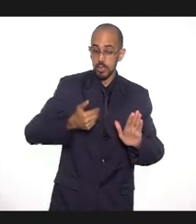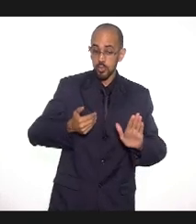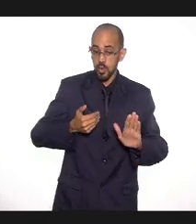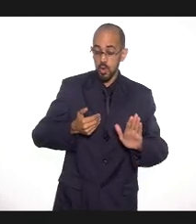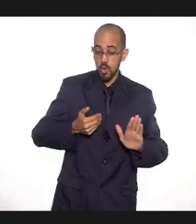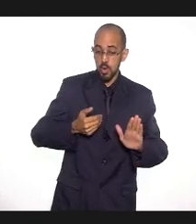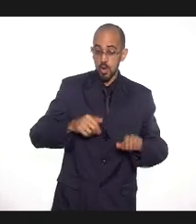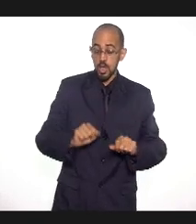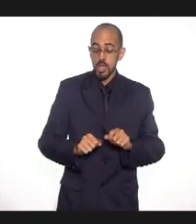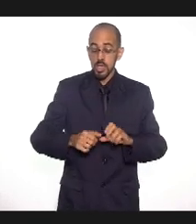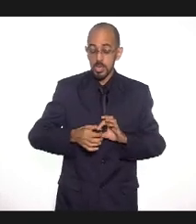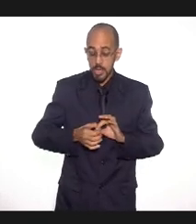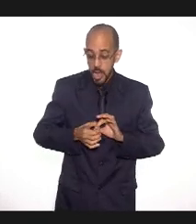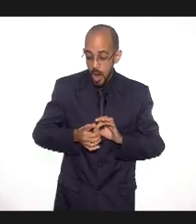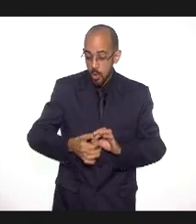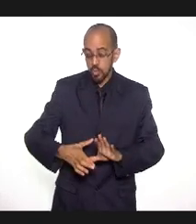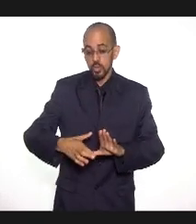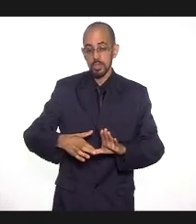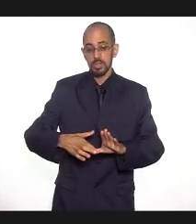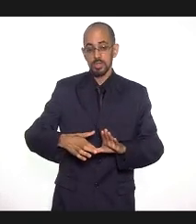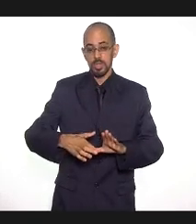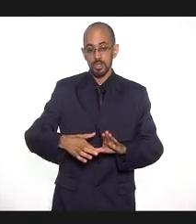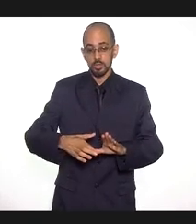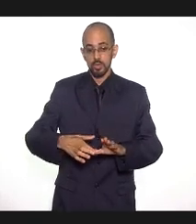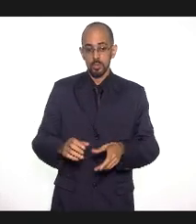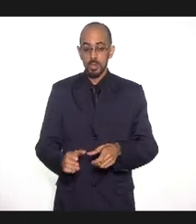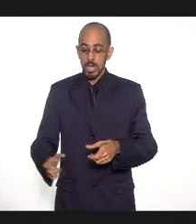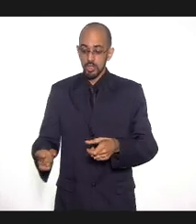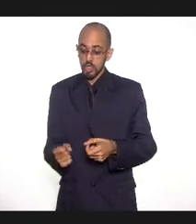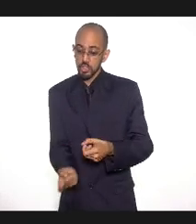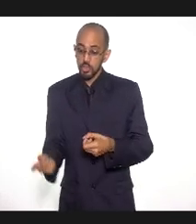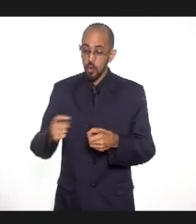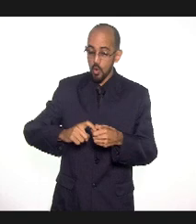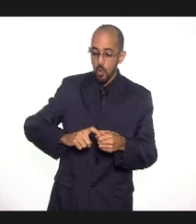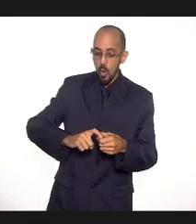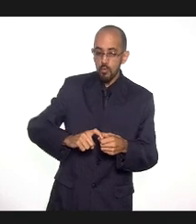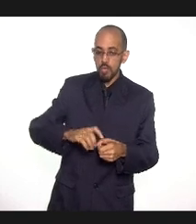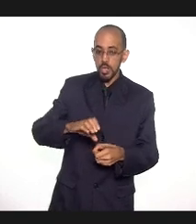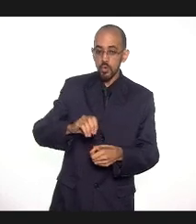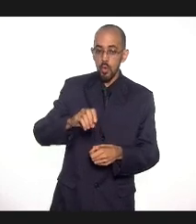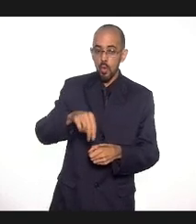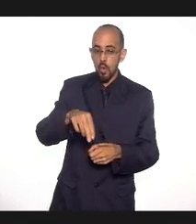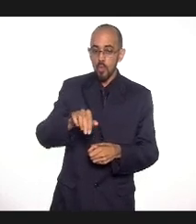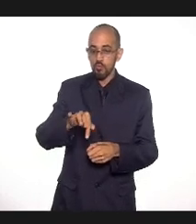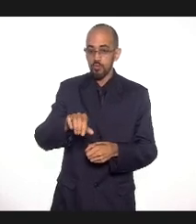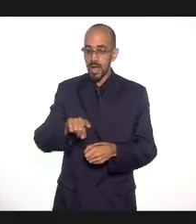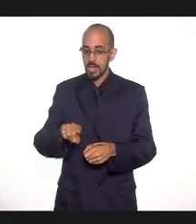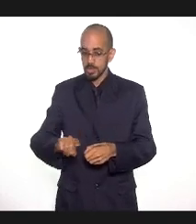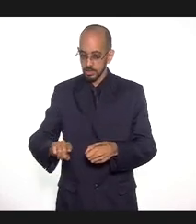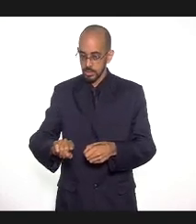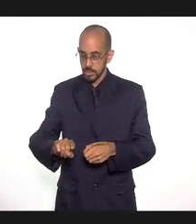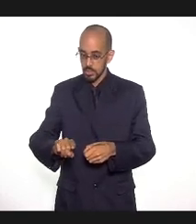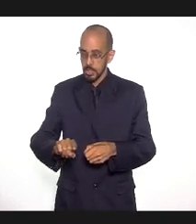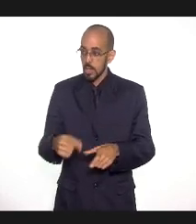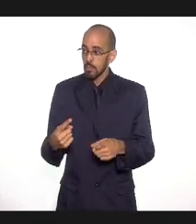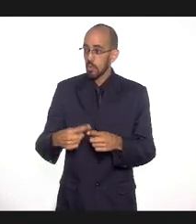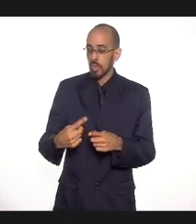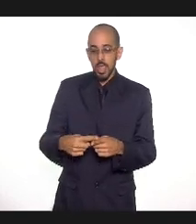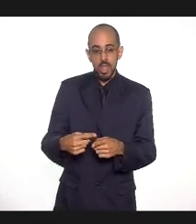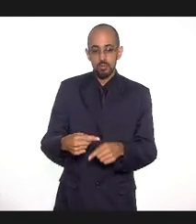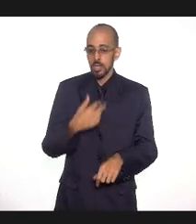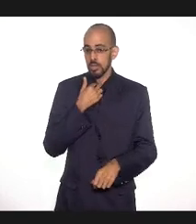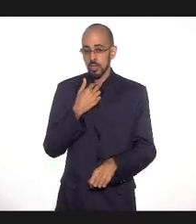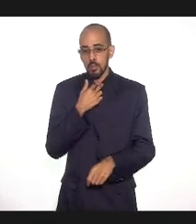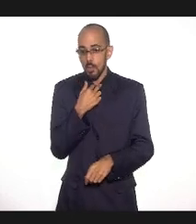autorização explícita para confasar um novo prazo para ela. Você não pode ignorar uma lei